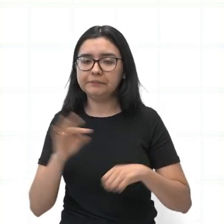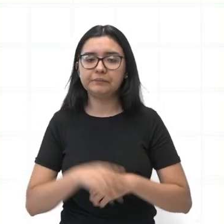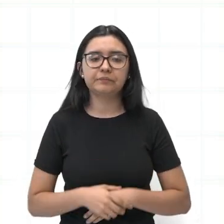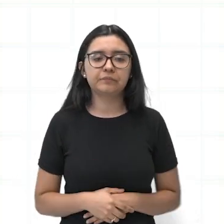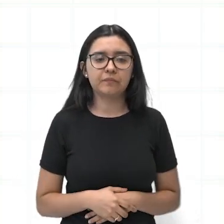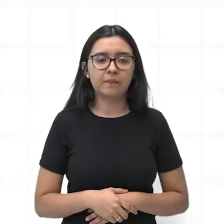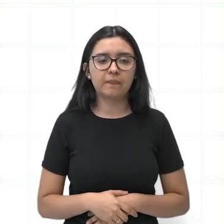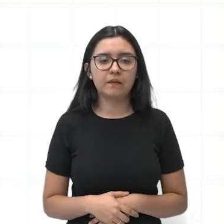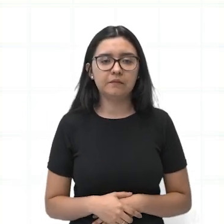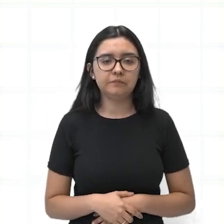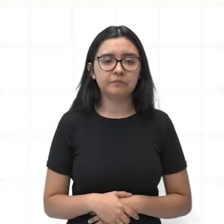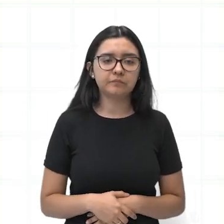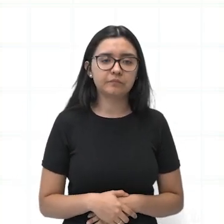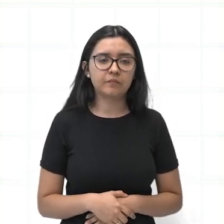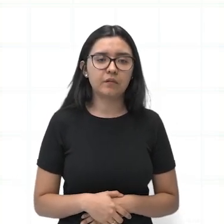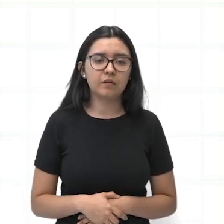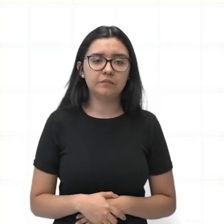10